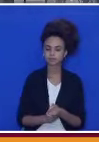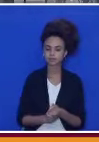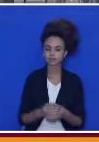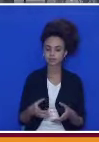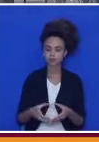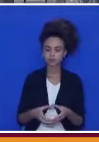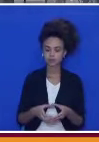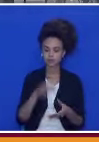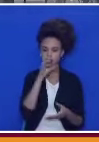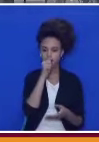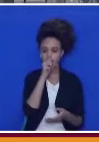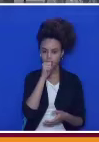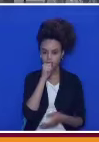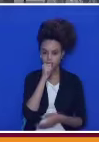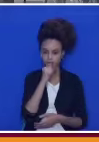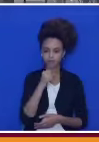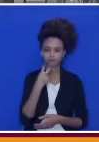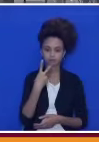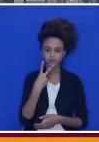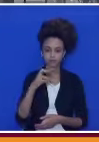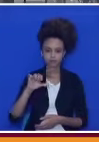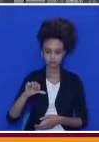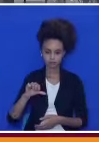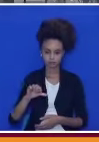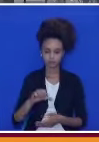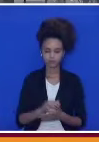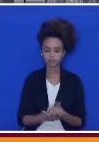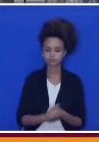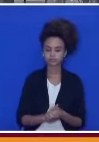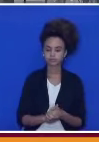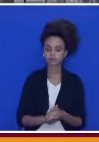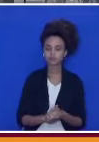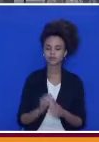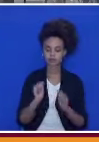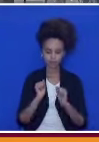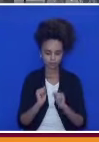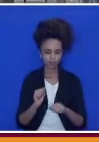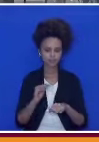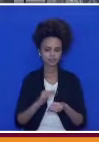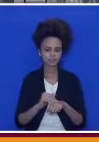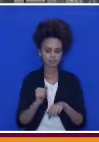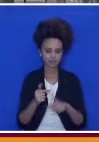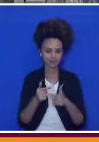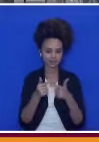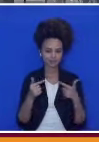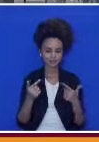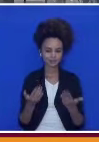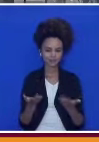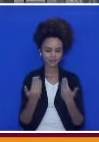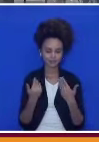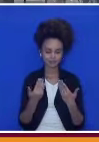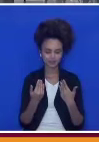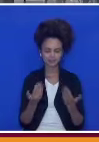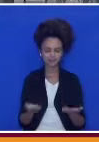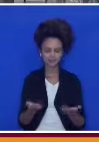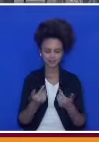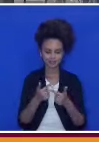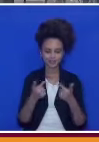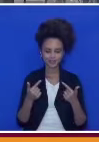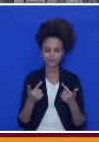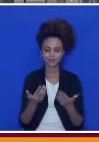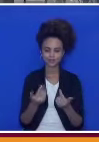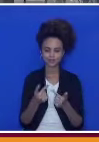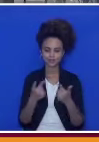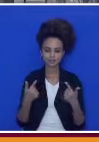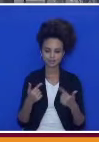número 29. Laranja 29. Pode chamar que a sorte vem. Vem sorte, vem sorte.